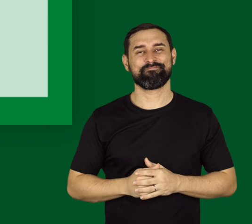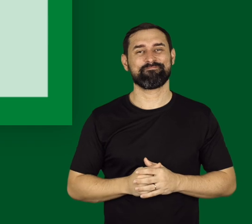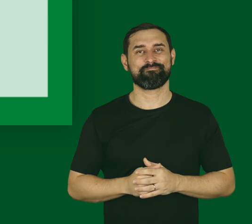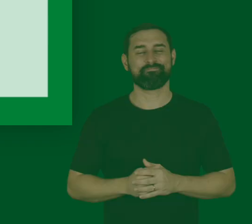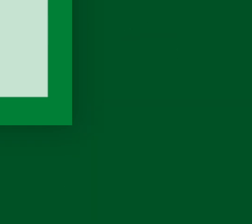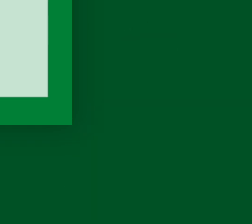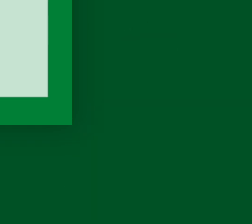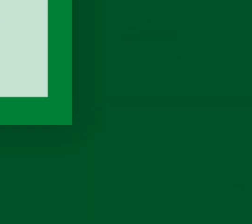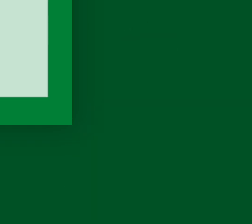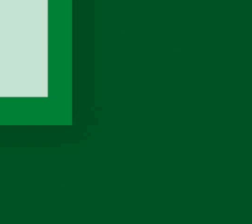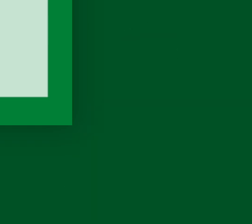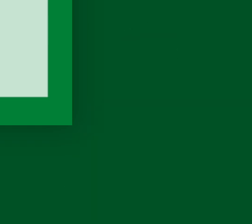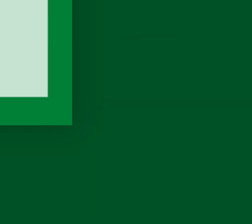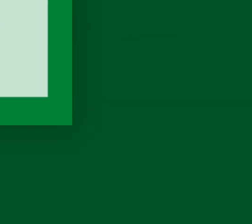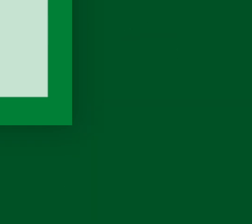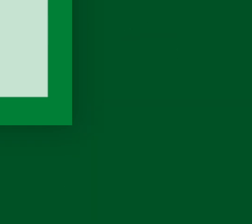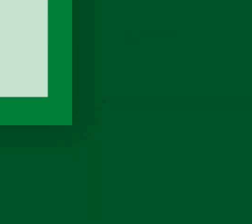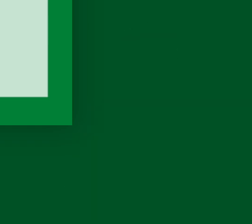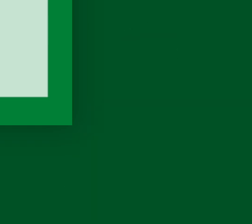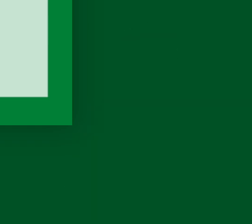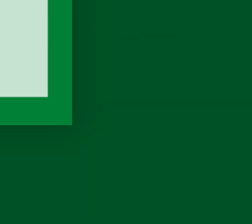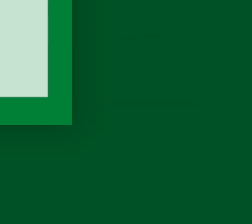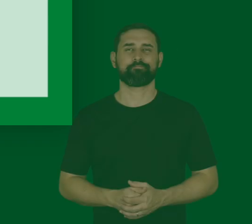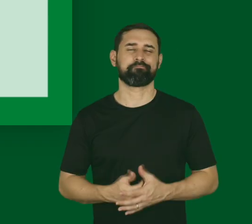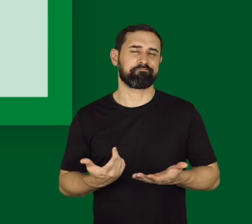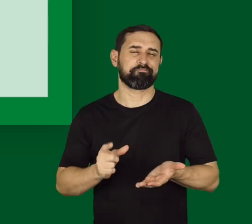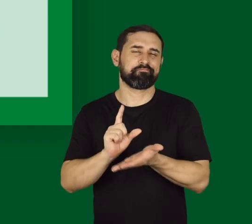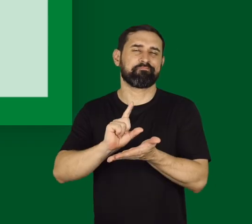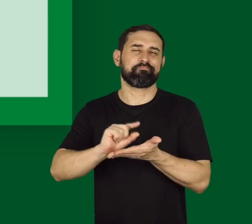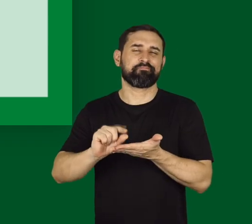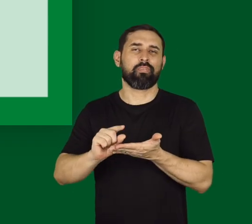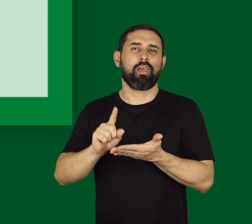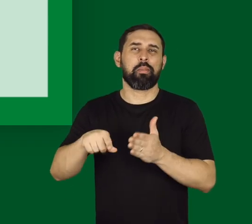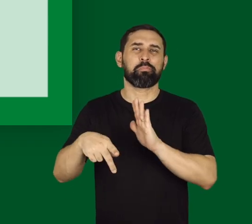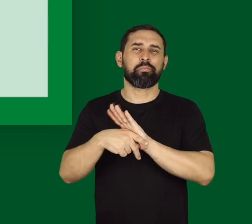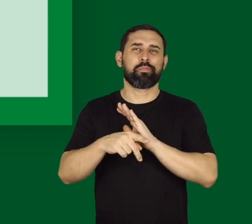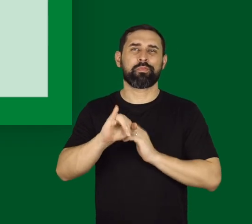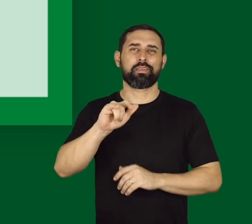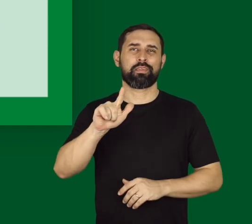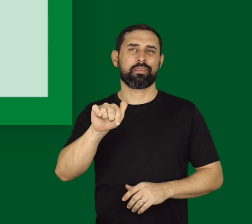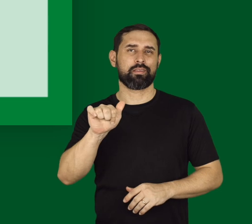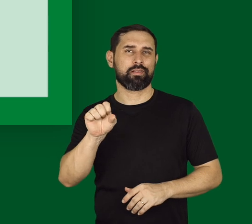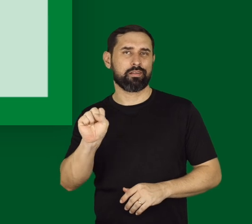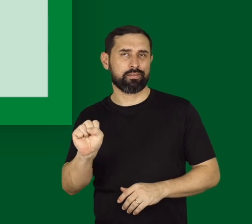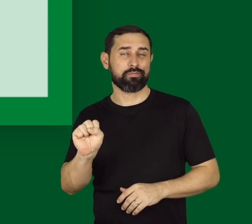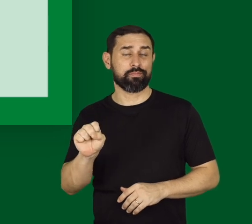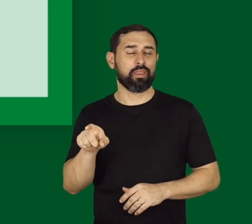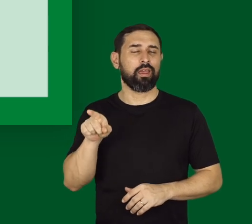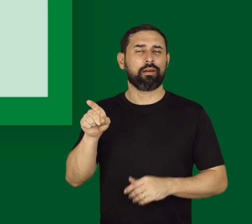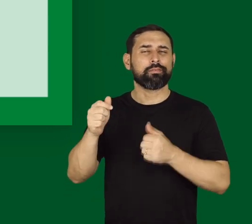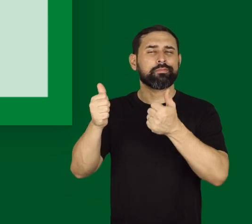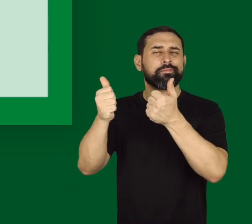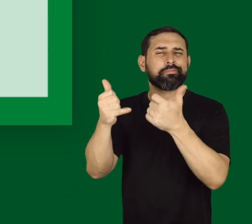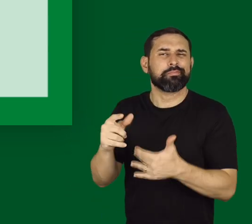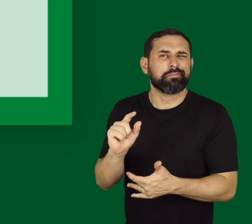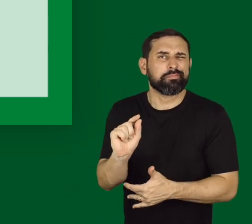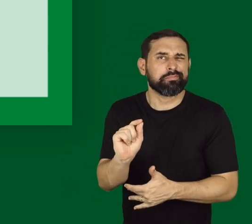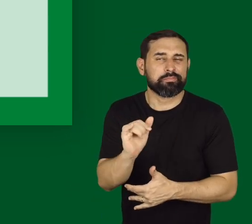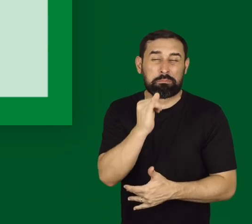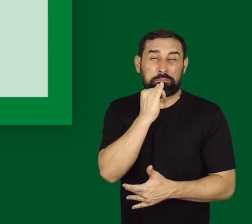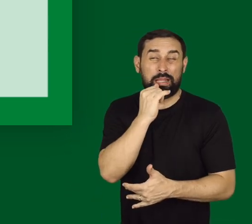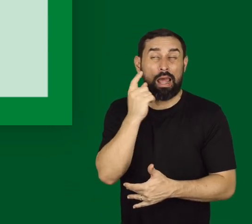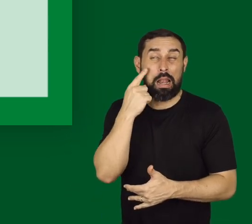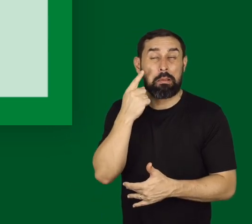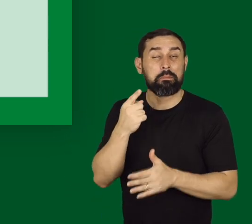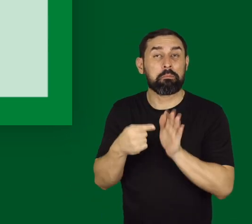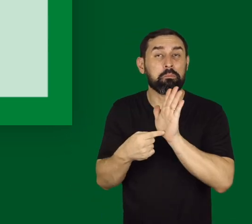condutas, geralmente esse paciente já deve estar em nível de UTI. Esse diapositivo é do ILAS, do Estudo Latino-Americano de Sepsis. Então é